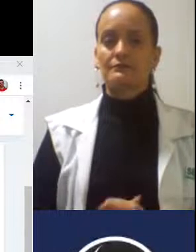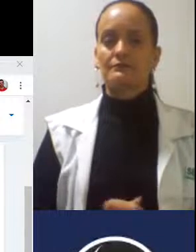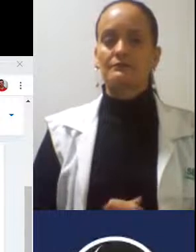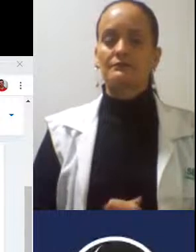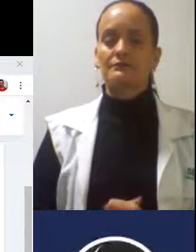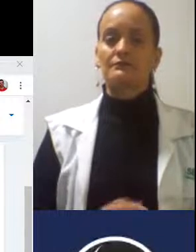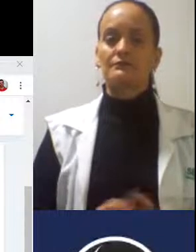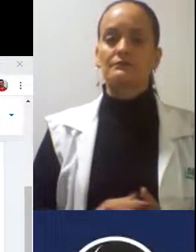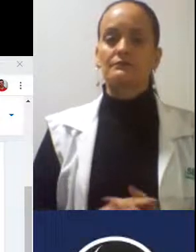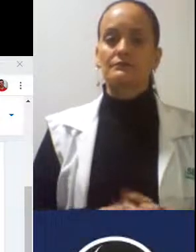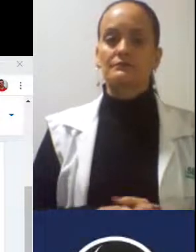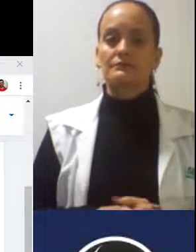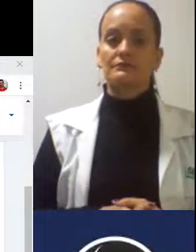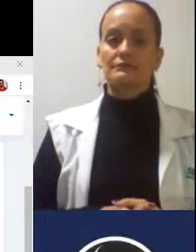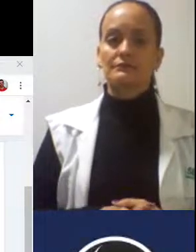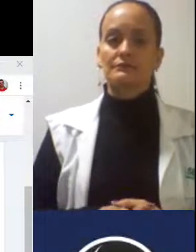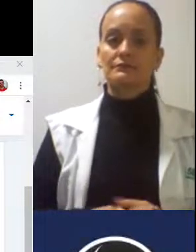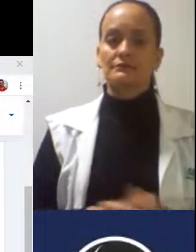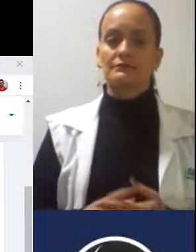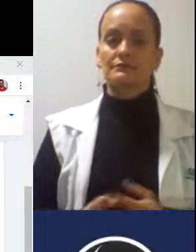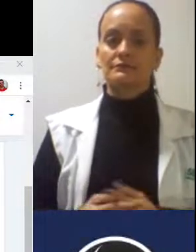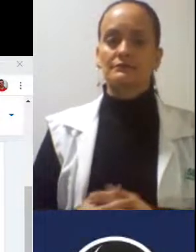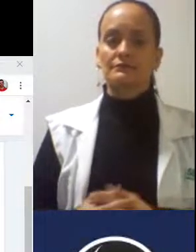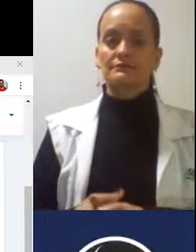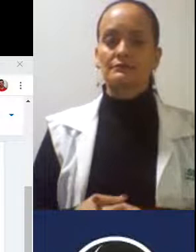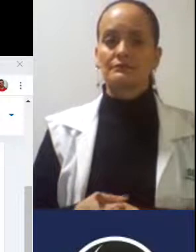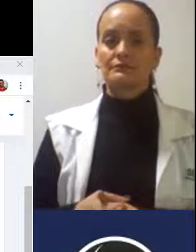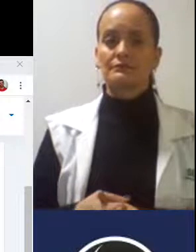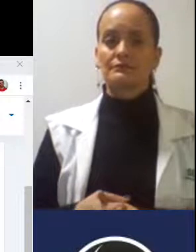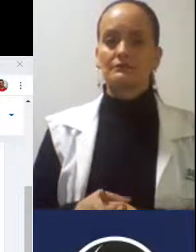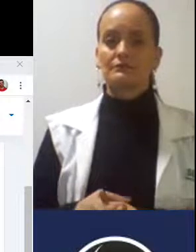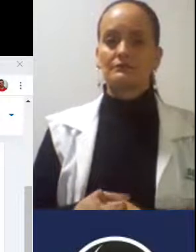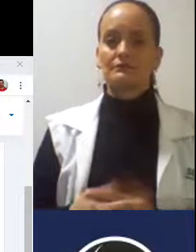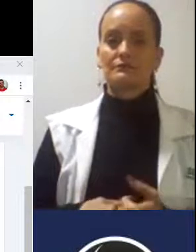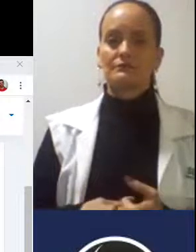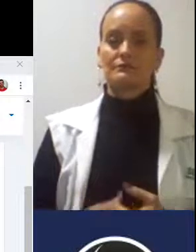aqui com vocês. Espera aí.